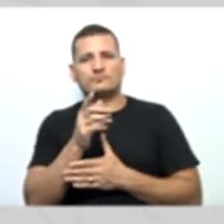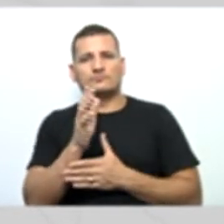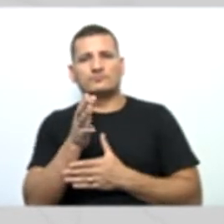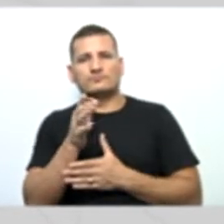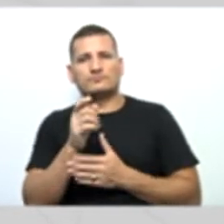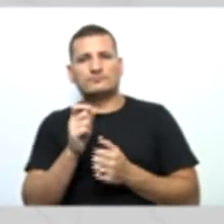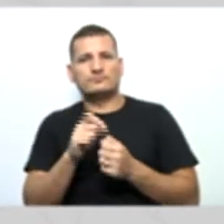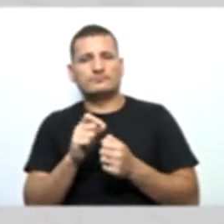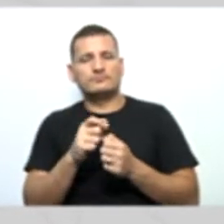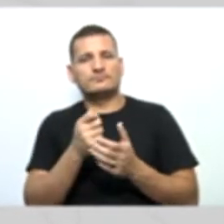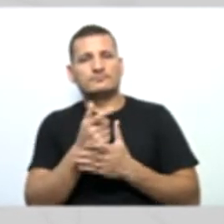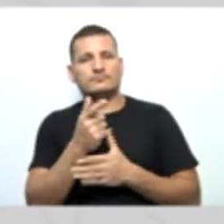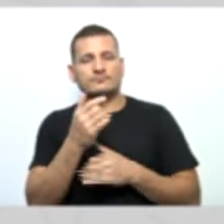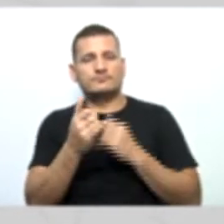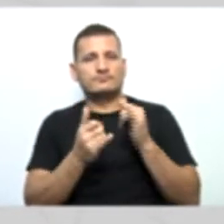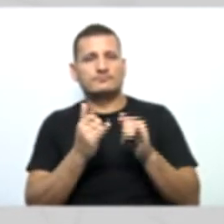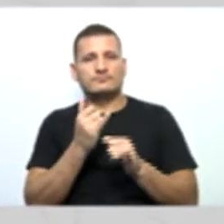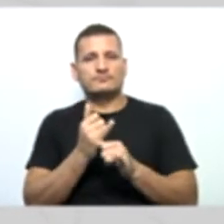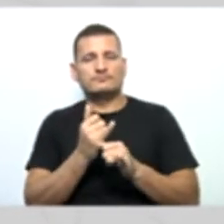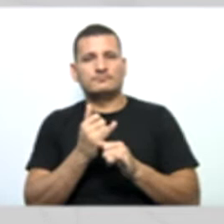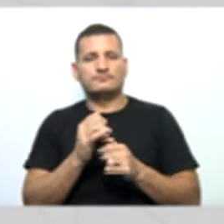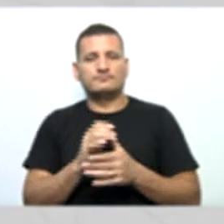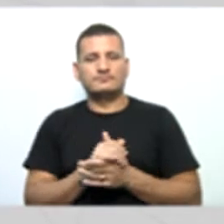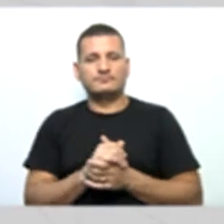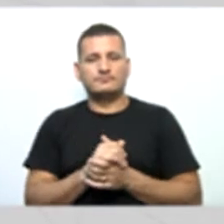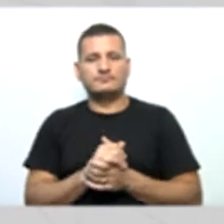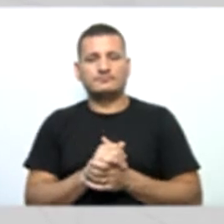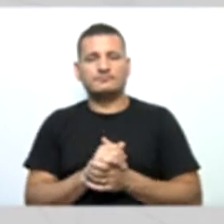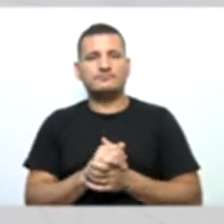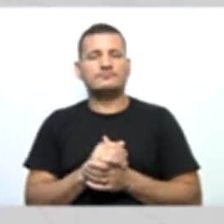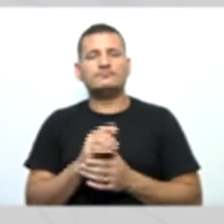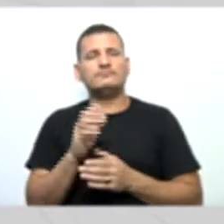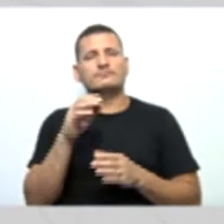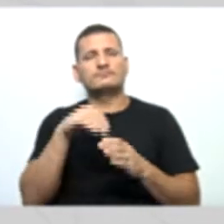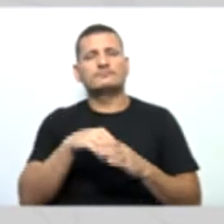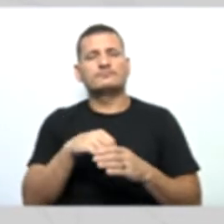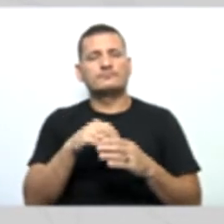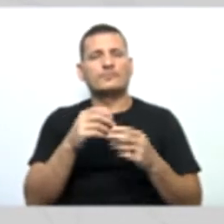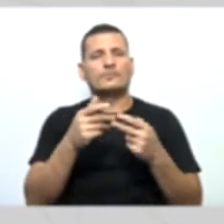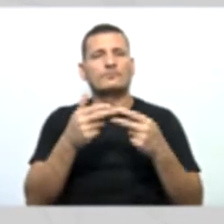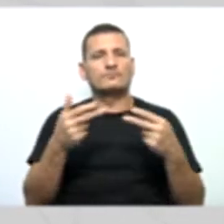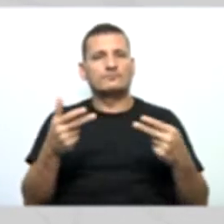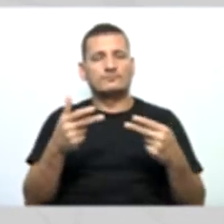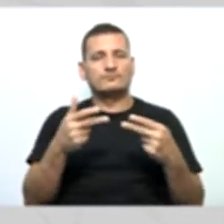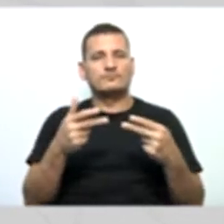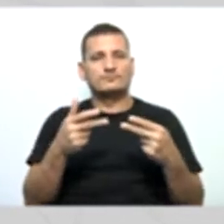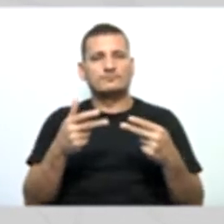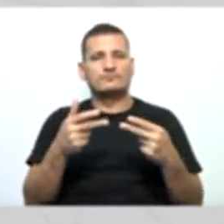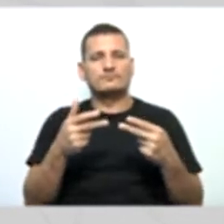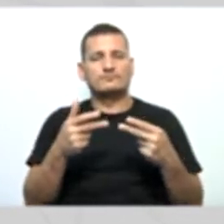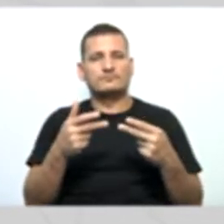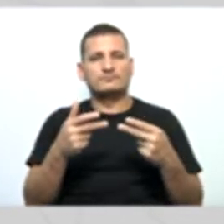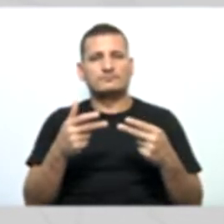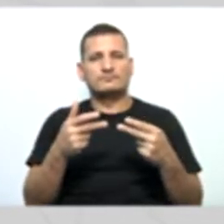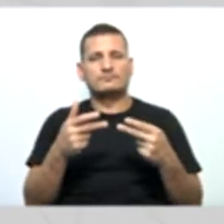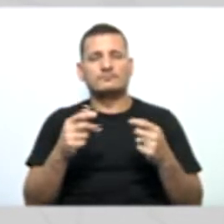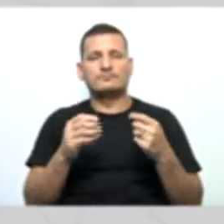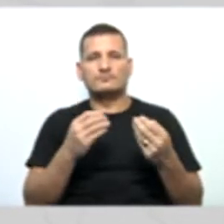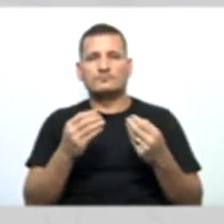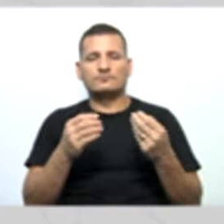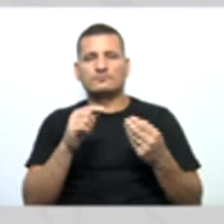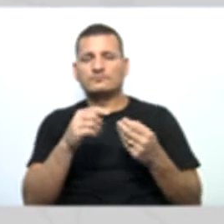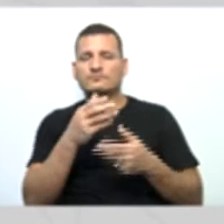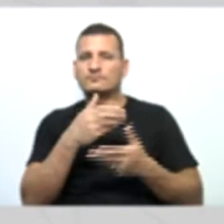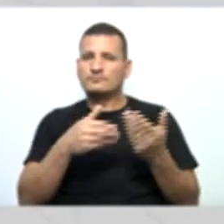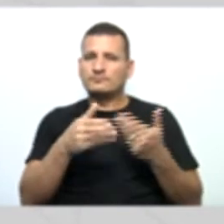fez alguma compra na internet, quais são os objetos que devem ser relacionados nessa compra? Você